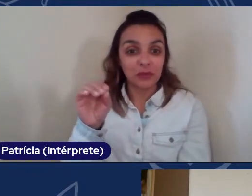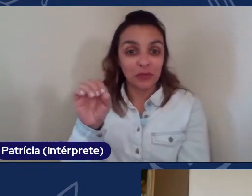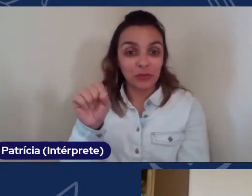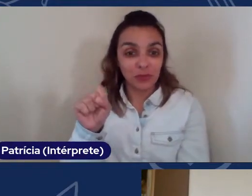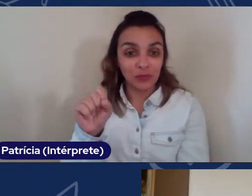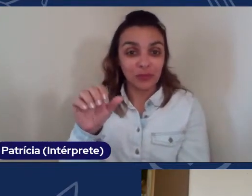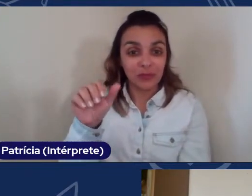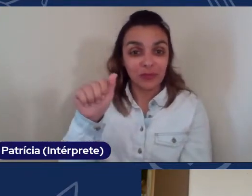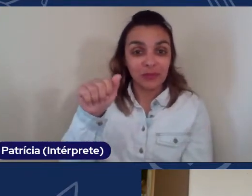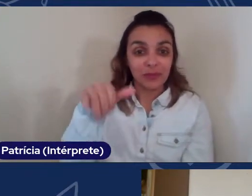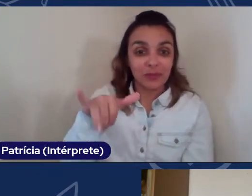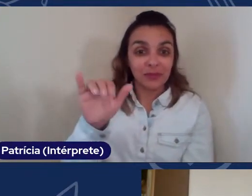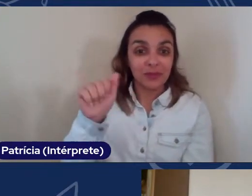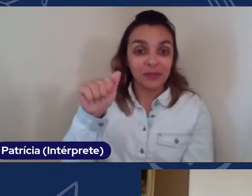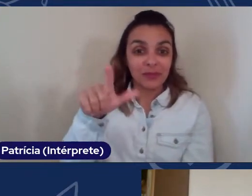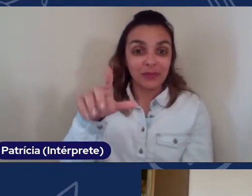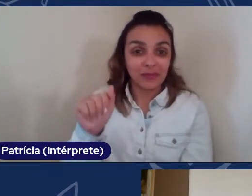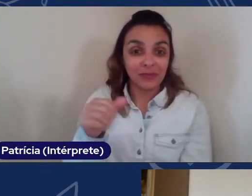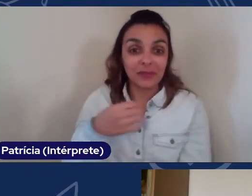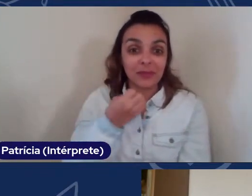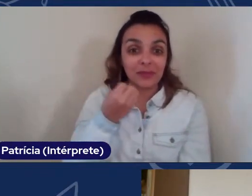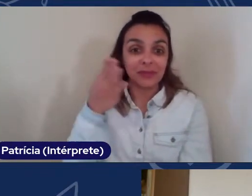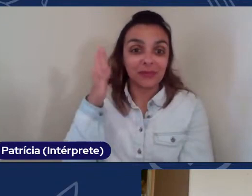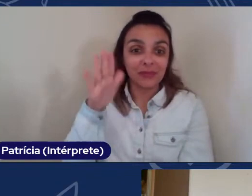Boa tarde, professor.